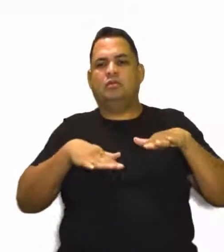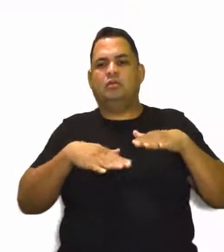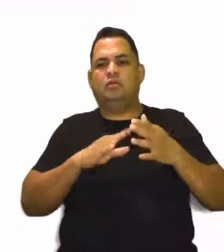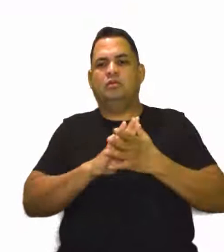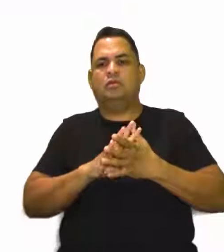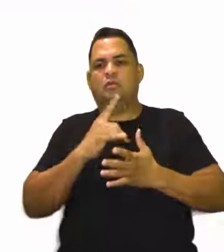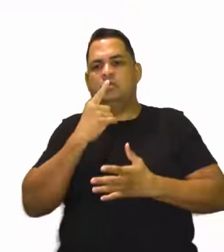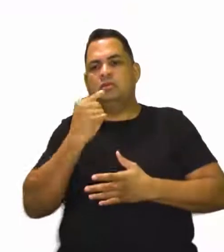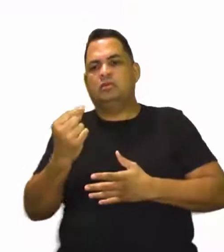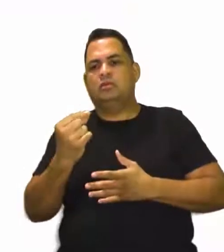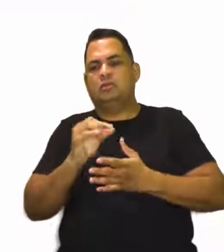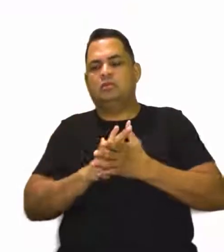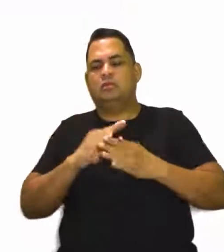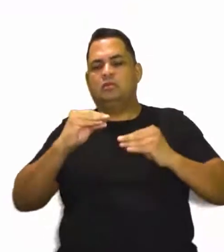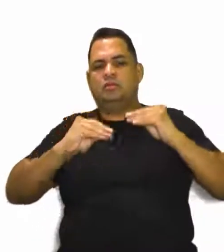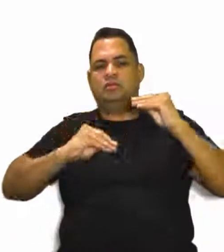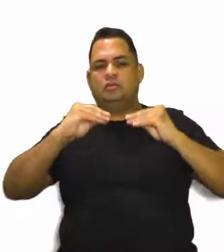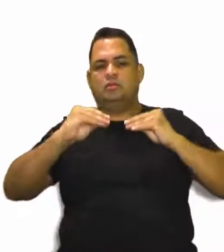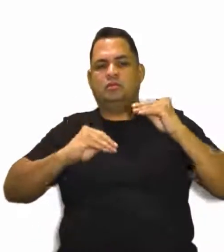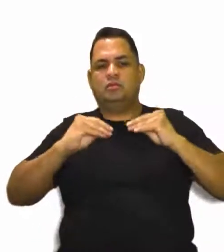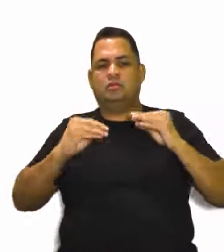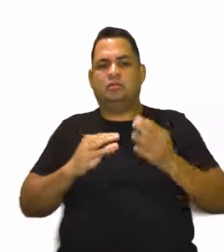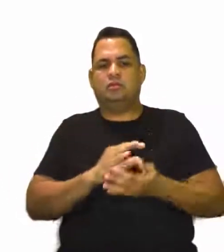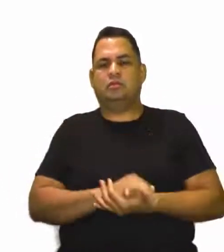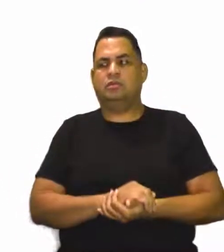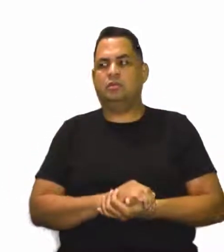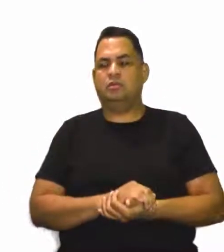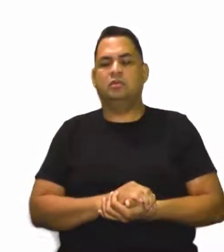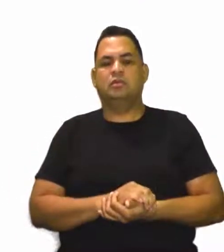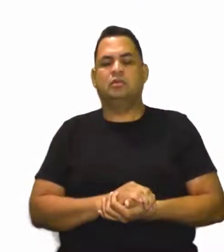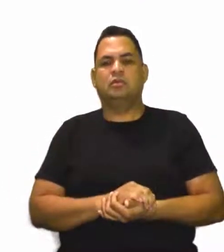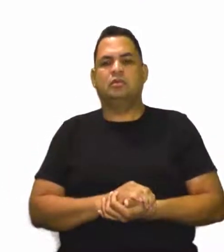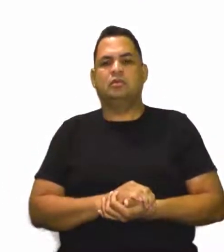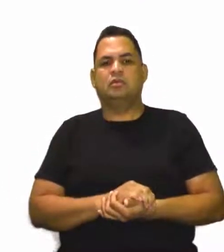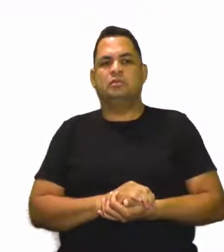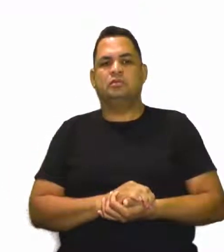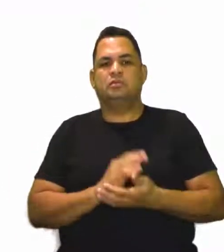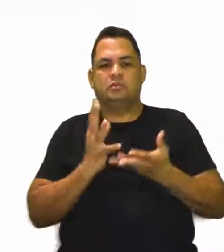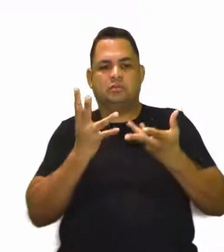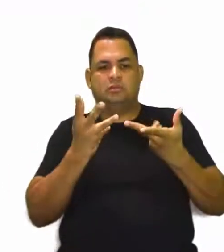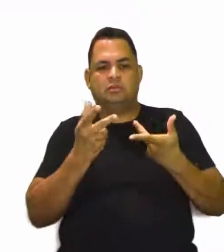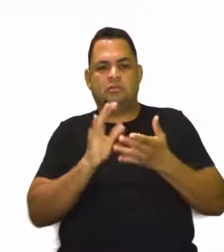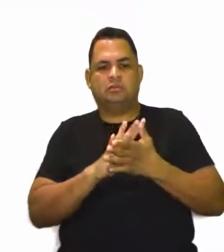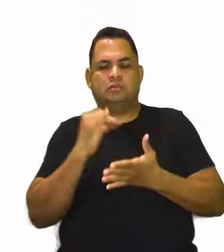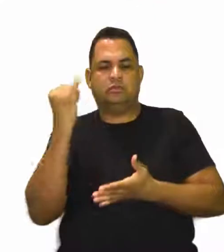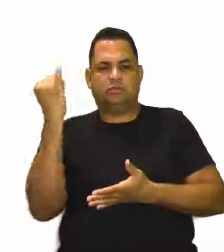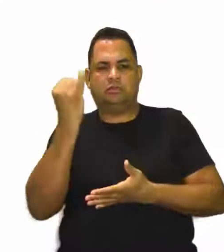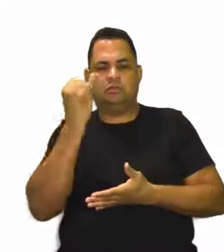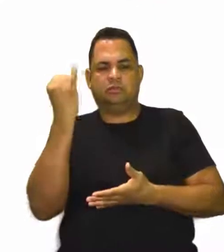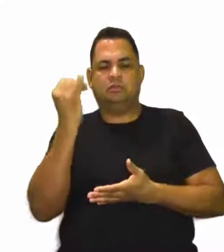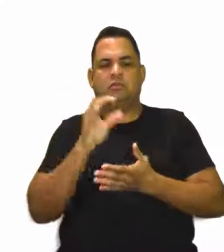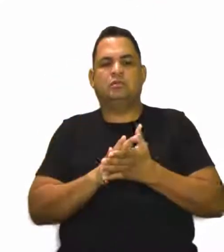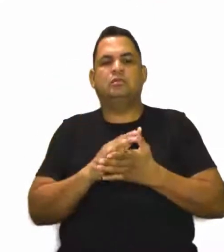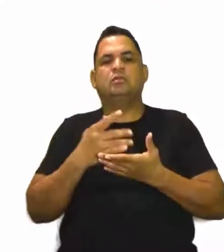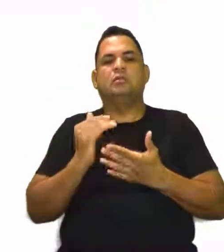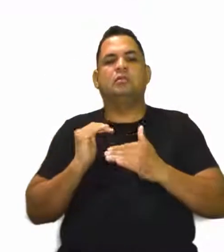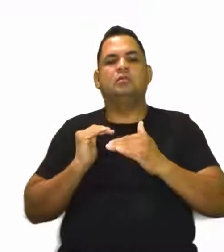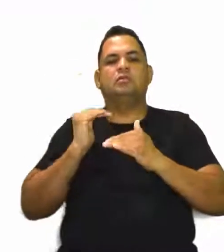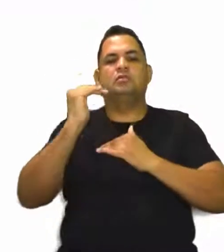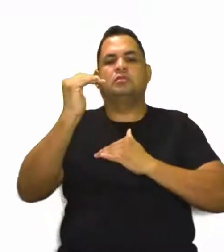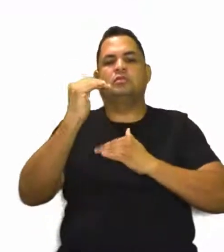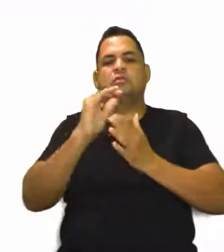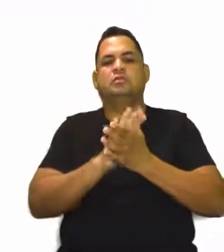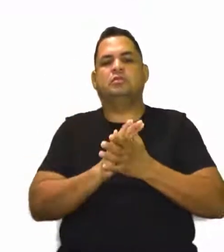coordenação, velocidade e flexibilidade, como habilidades aí importantes para alcançar